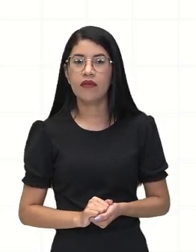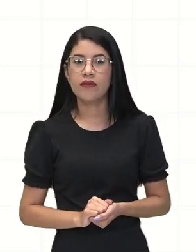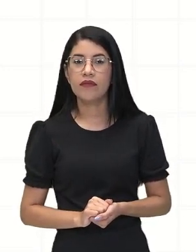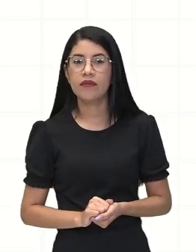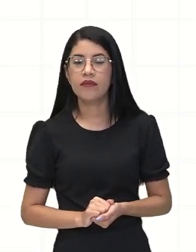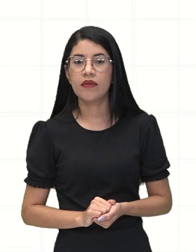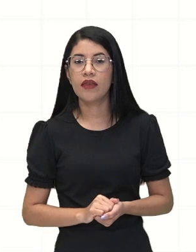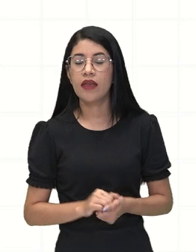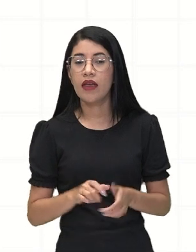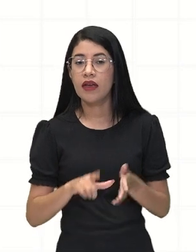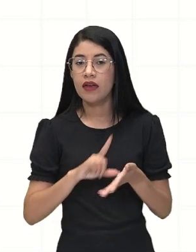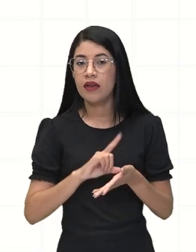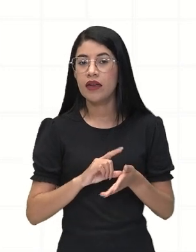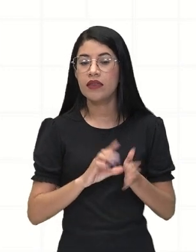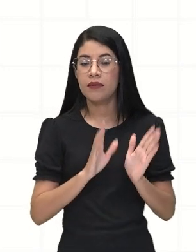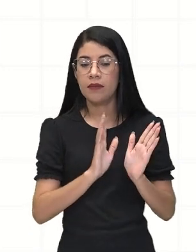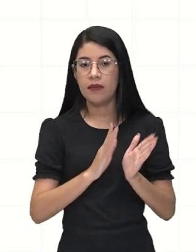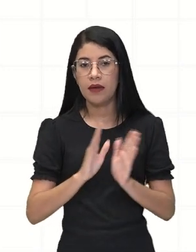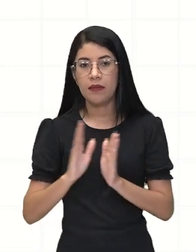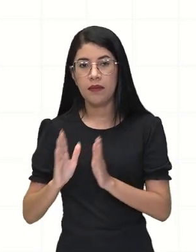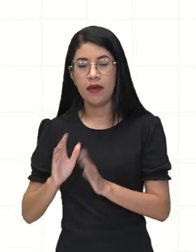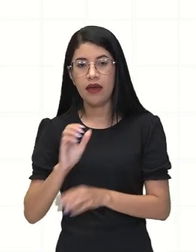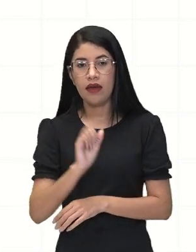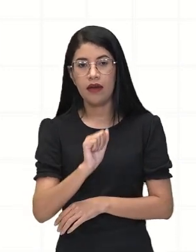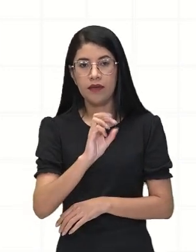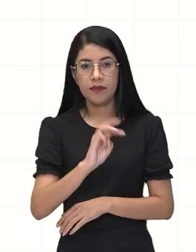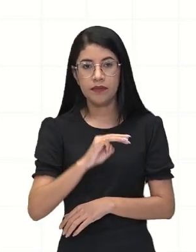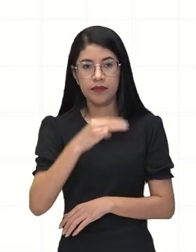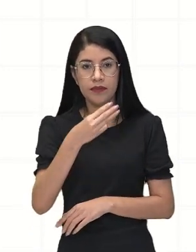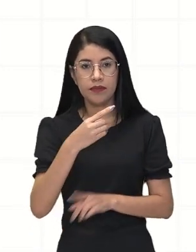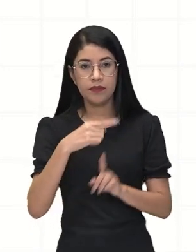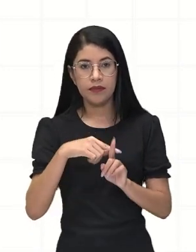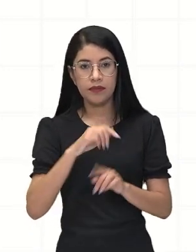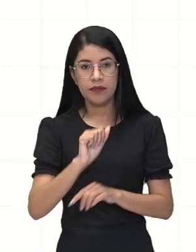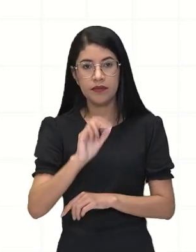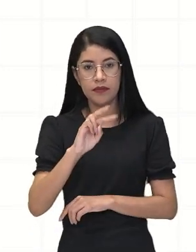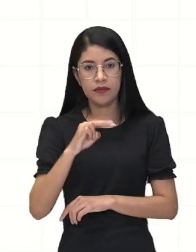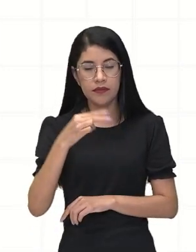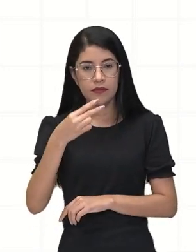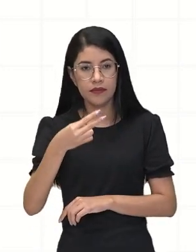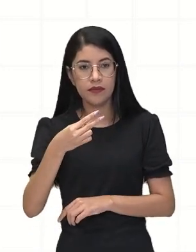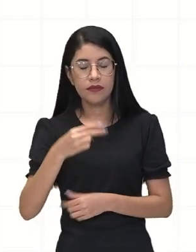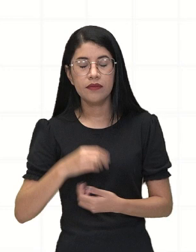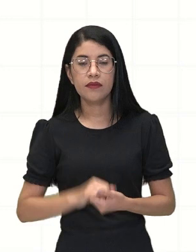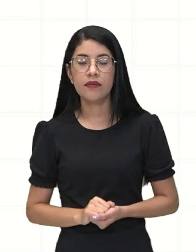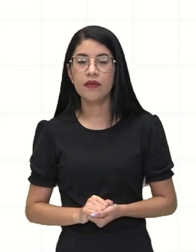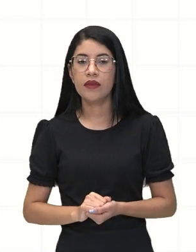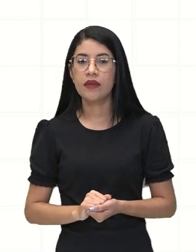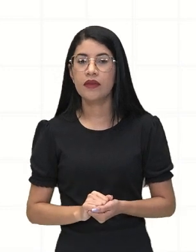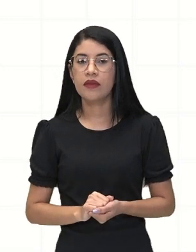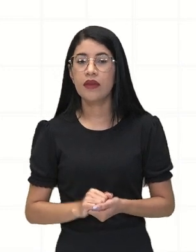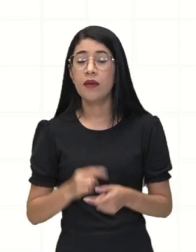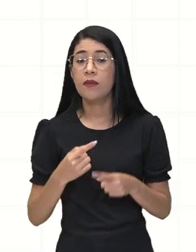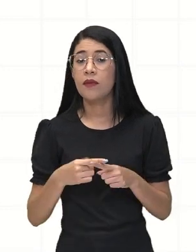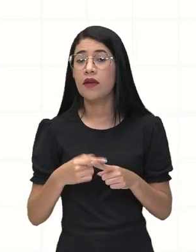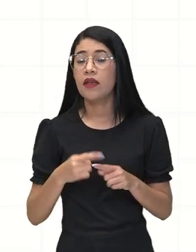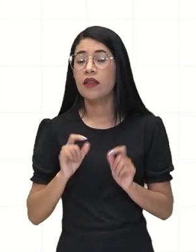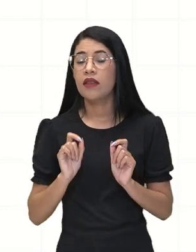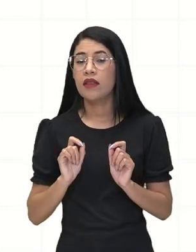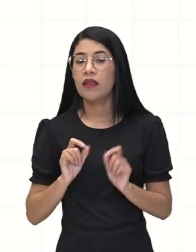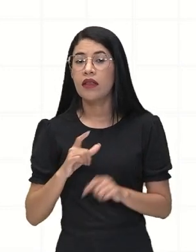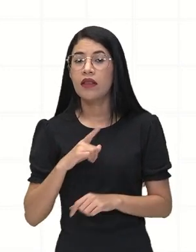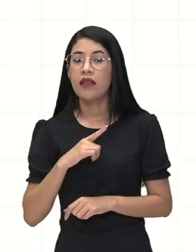a ao cubo mais a ao quadrado. Por quê? Porque eu tenho um fator comum nessas